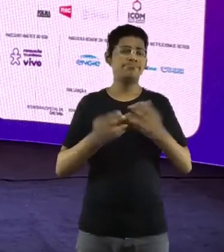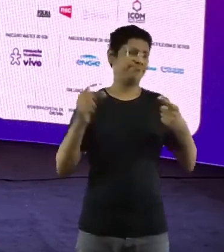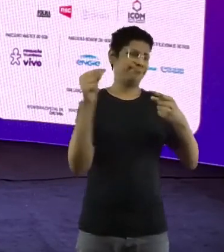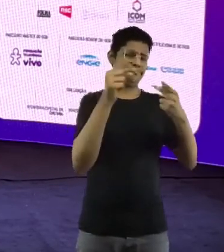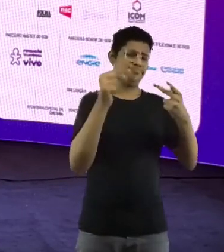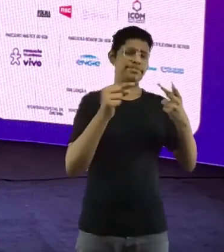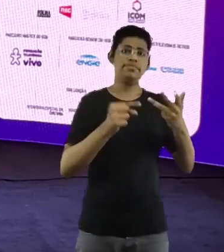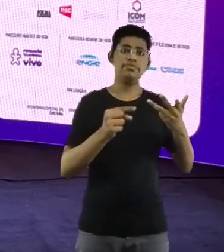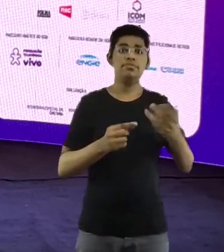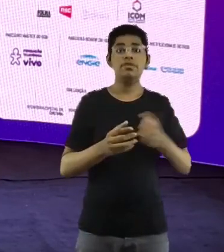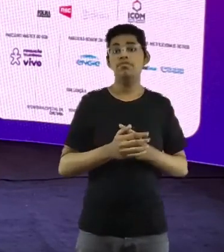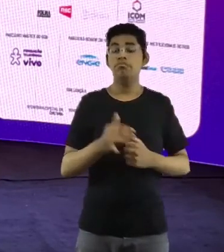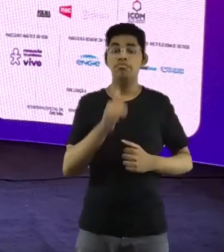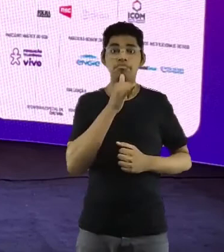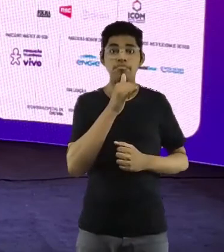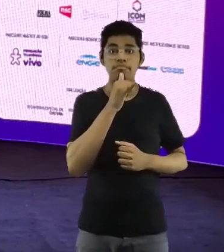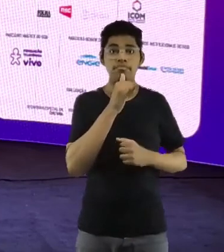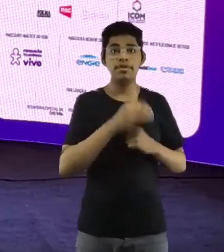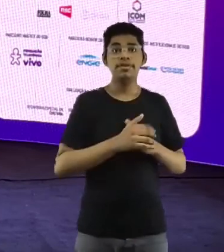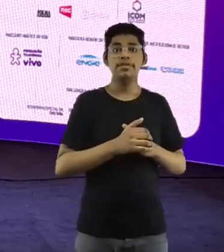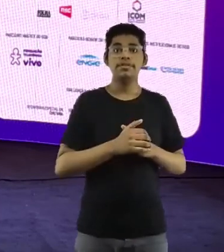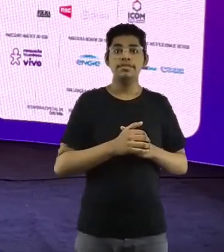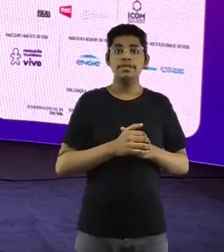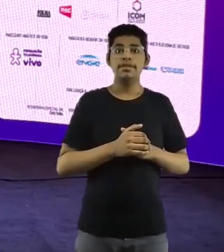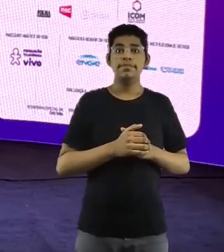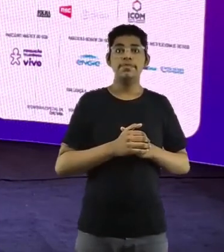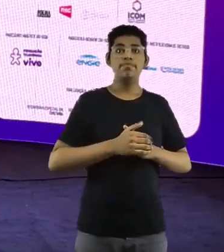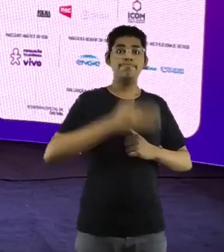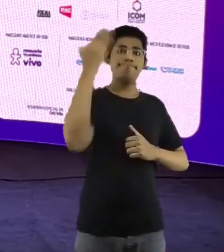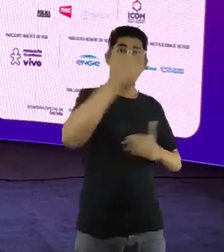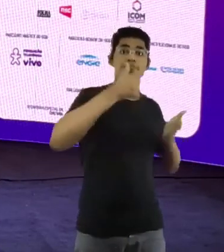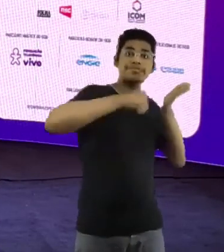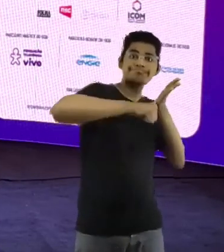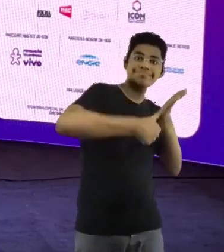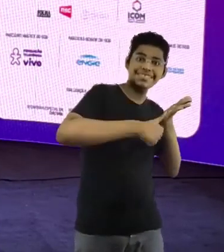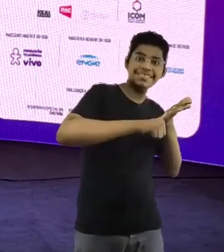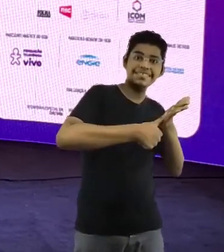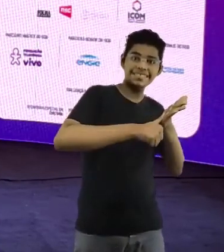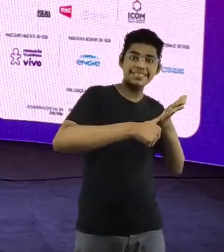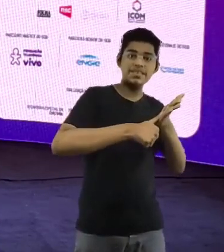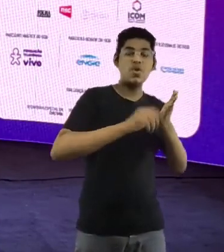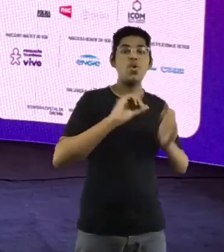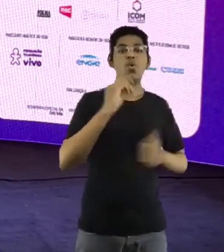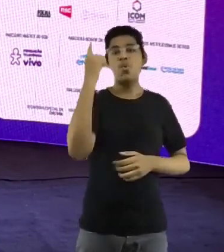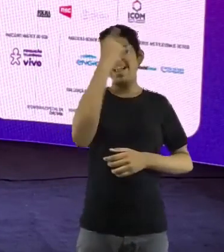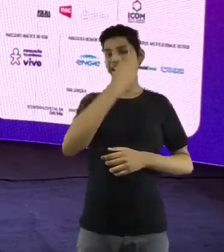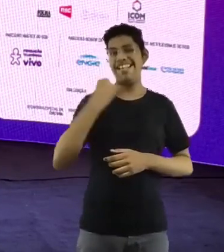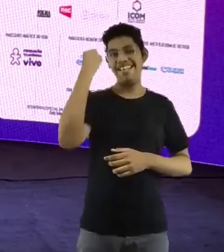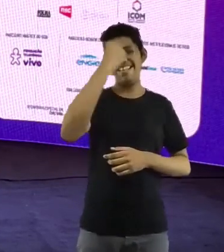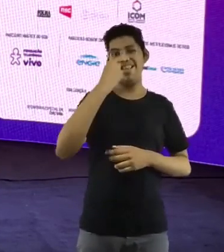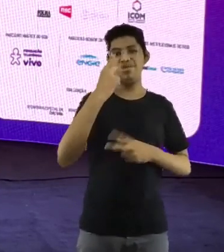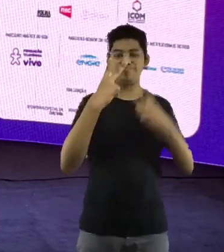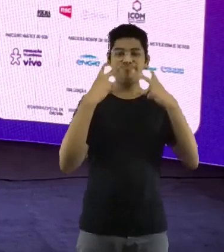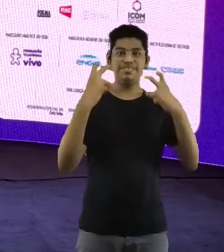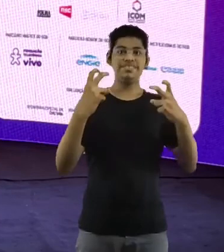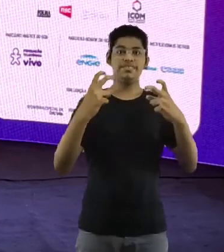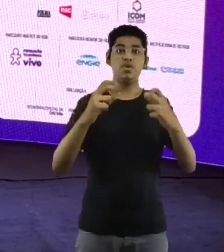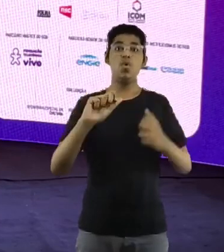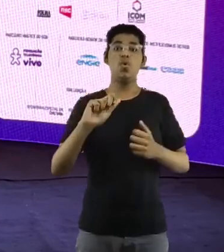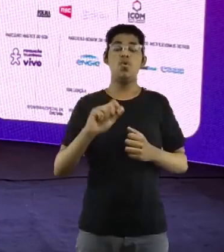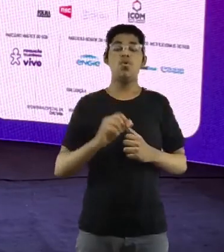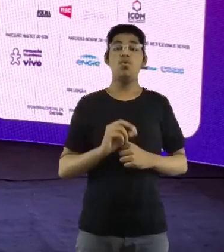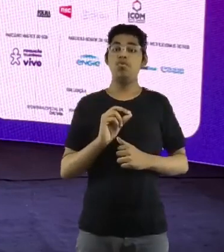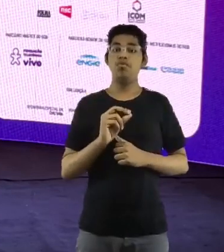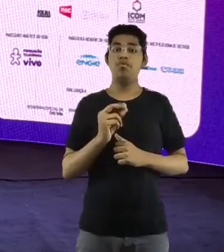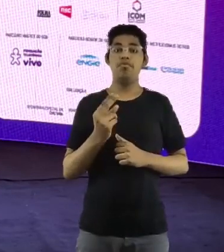mais voltadas para a parte de biometria, certo? Então, reconhecimento facial, reconhecimento de impressão digital e coisa do tipo,